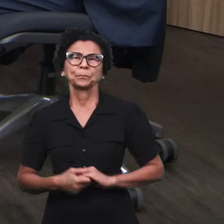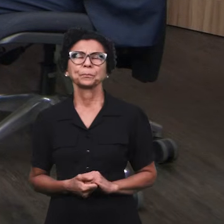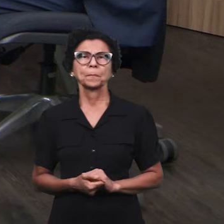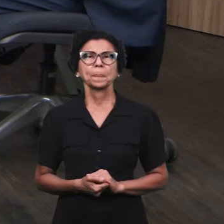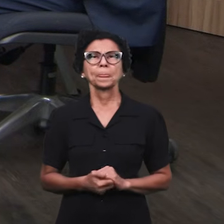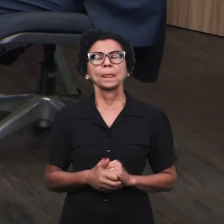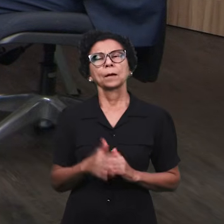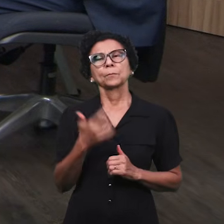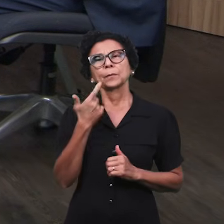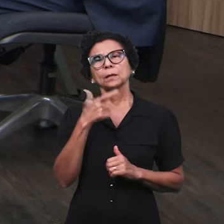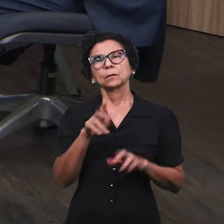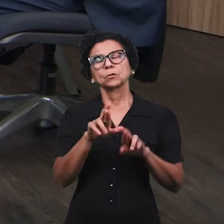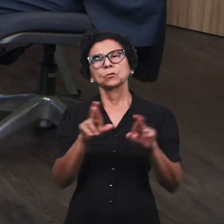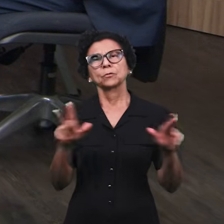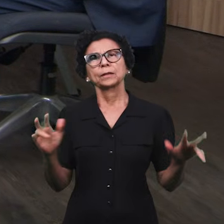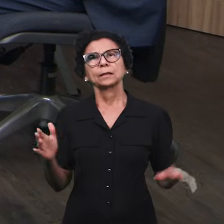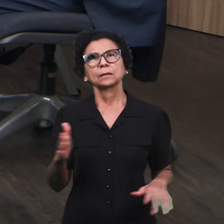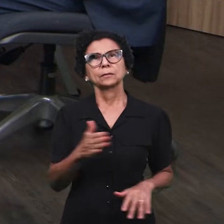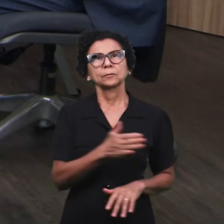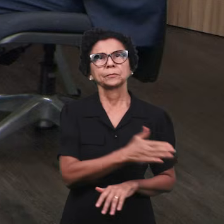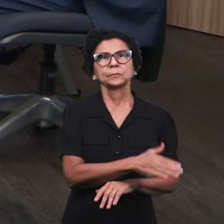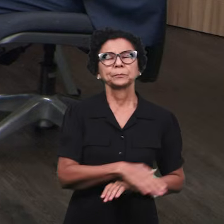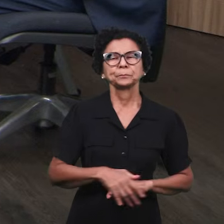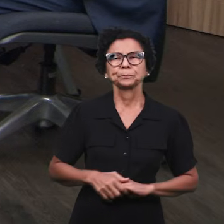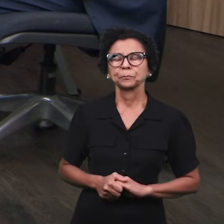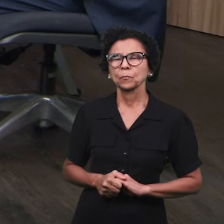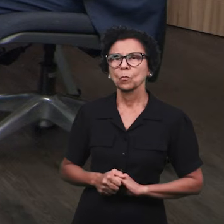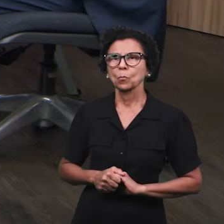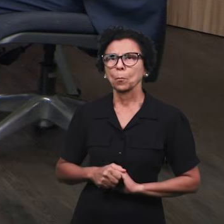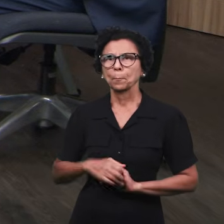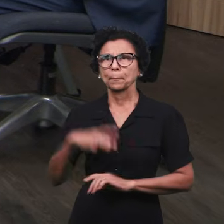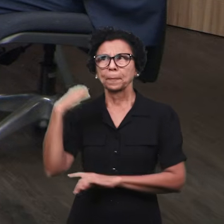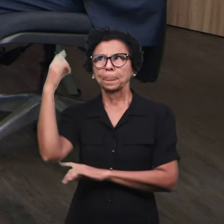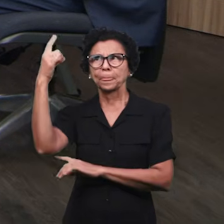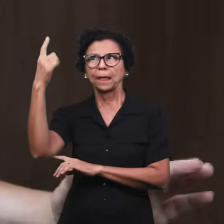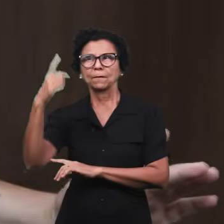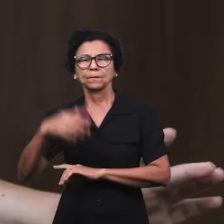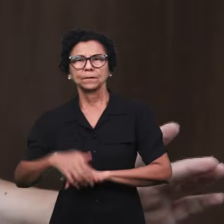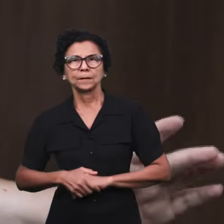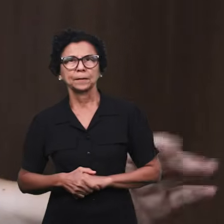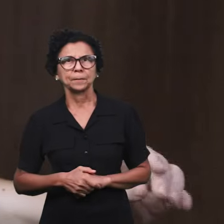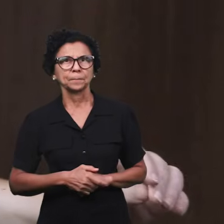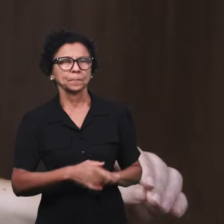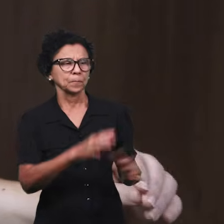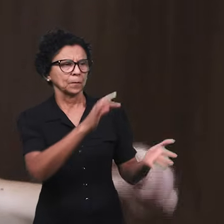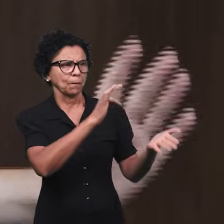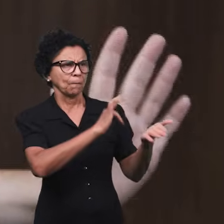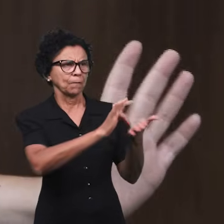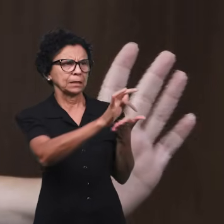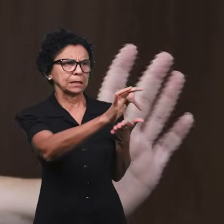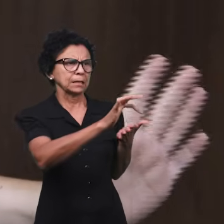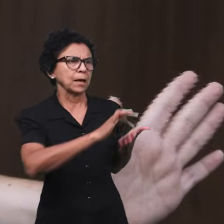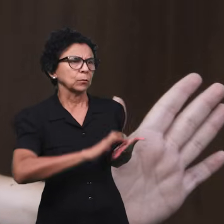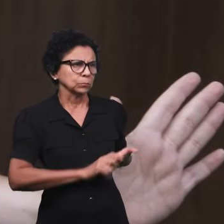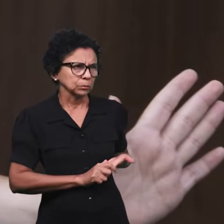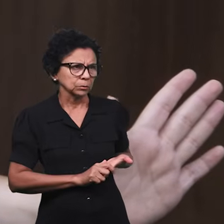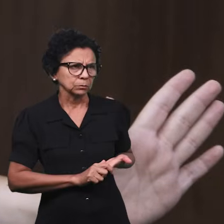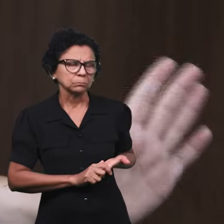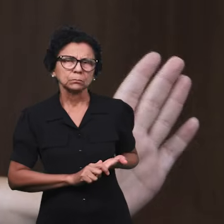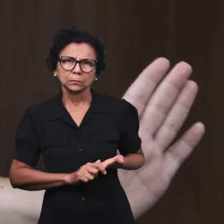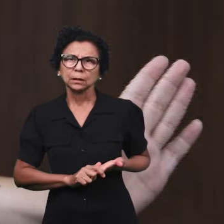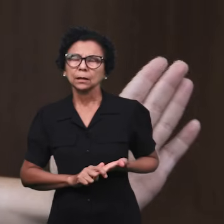botar um exemplo. Davi foi guerrear contra os filisteus. O senhor fala bem assim, não, Davi venceu os filisteus. Isso no português está